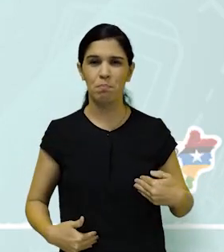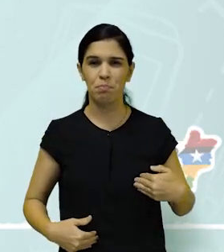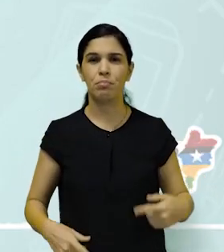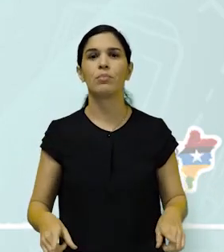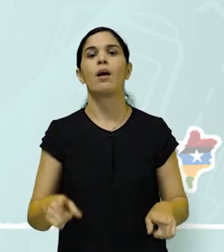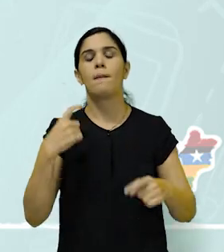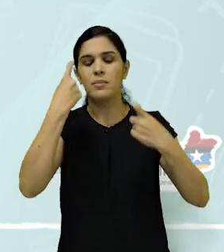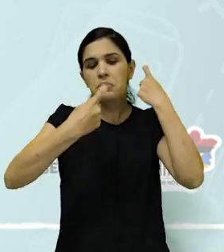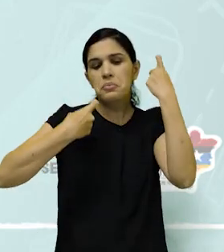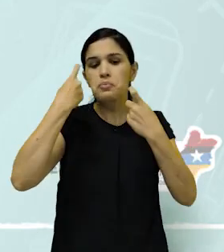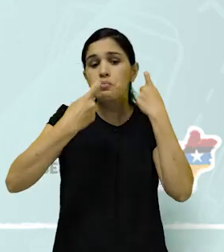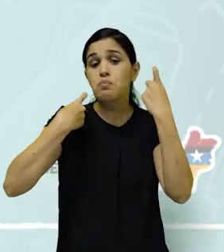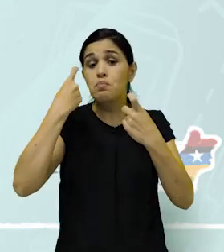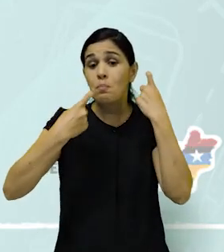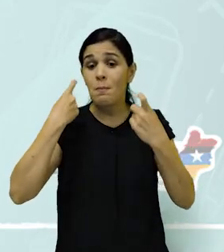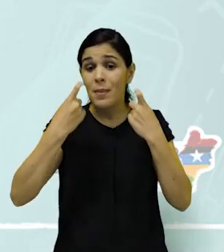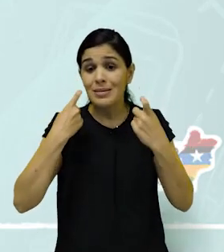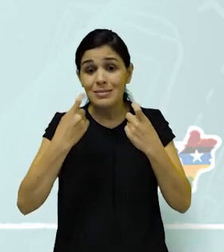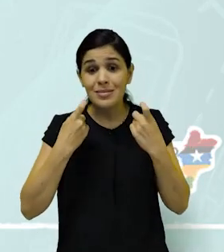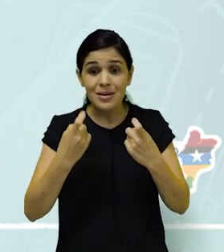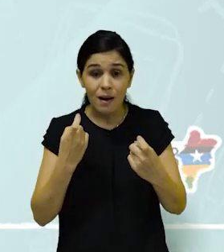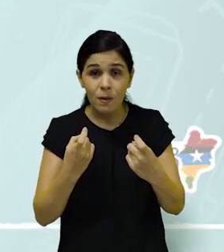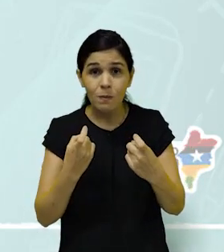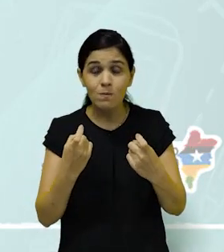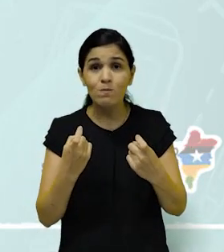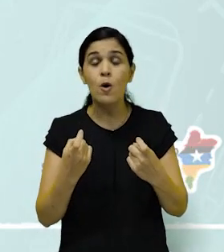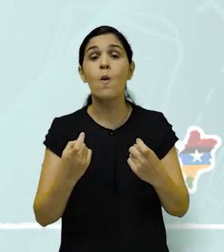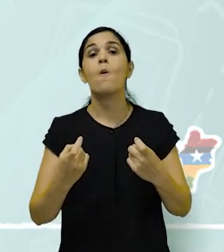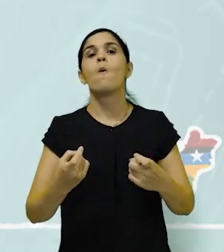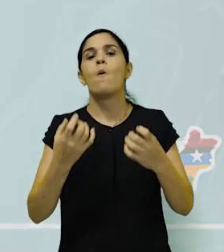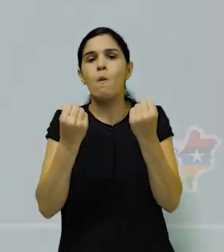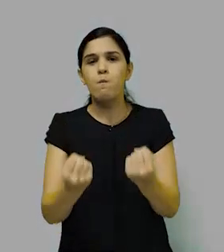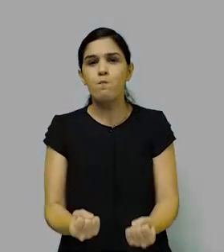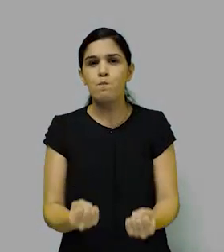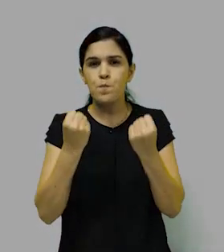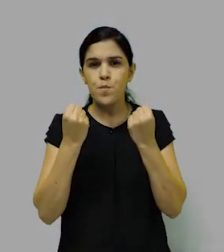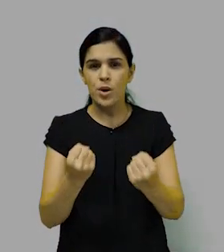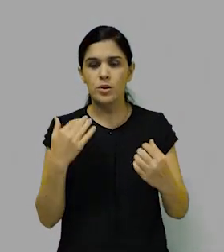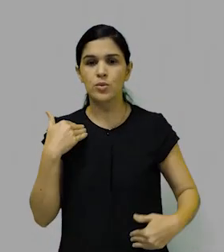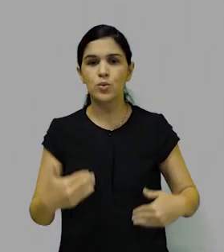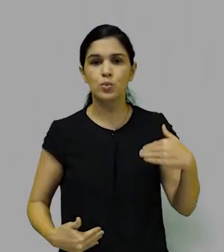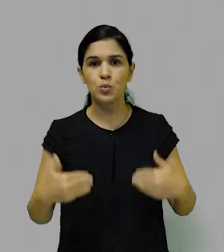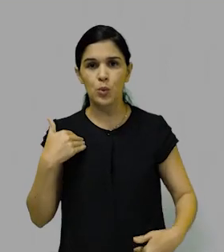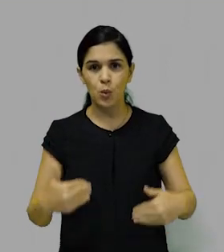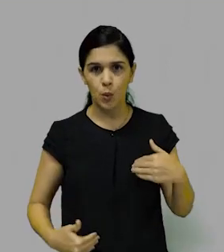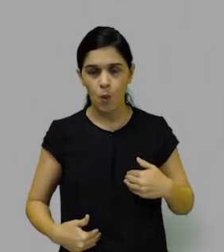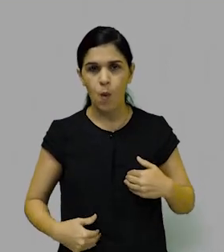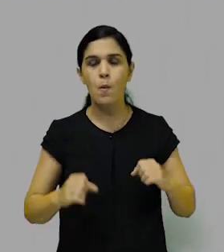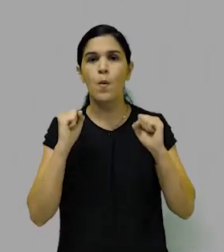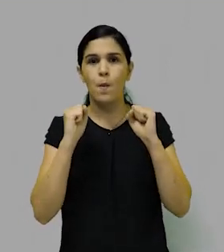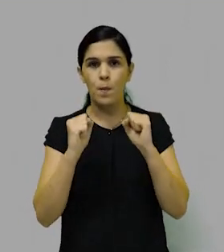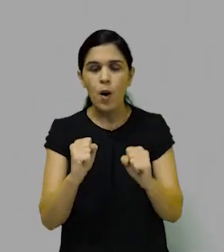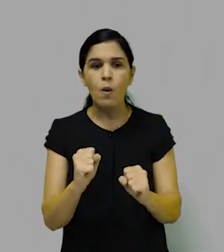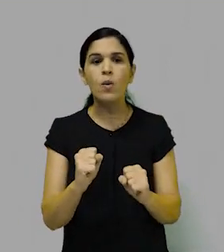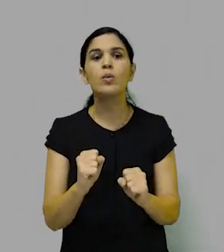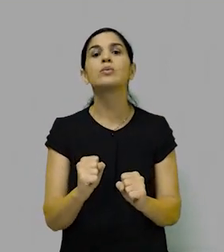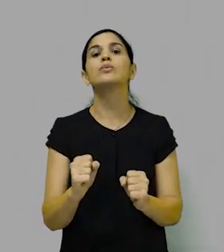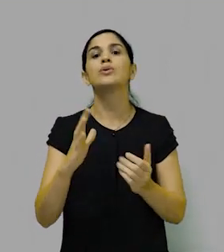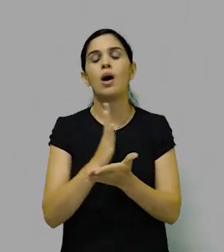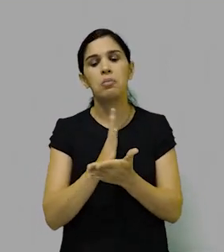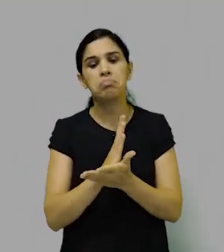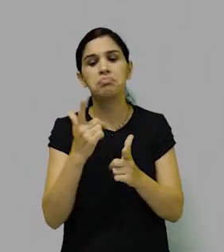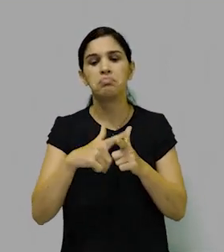Unicamente estética. Nada de preocupação com a saúde. O uso de esteroides anabolizantes vai trazer uma série de